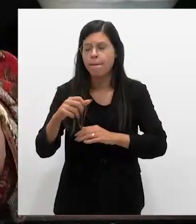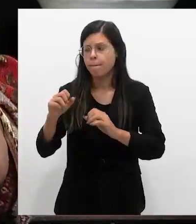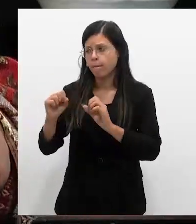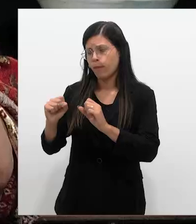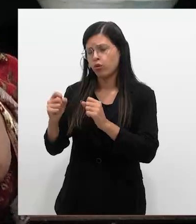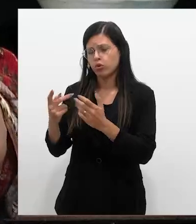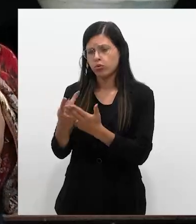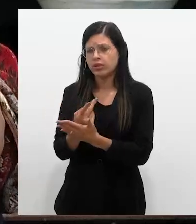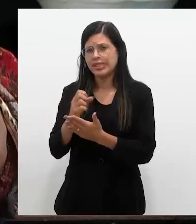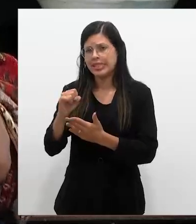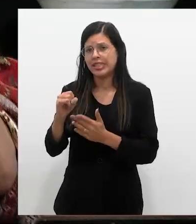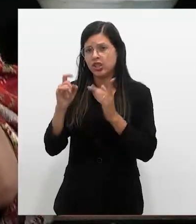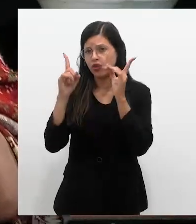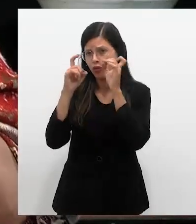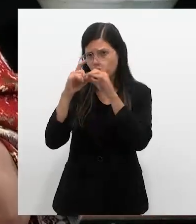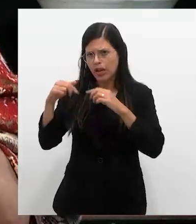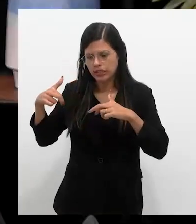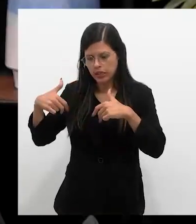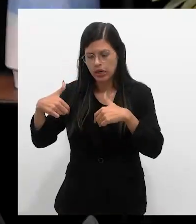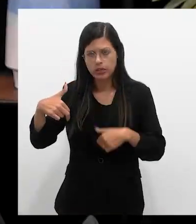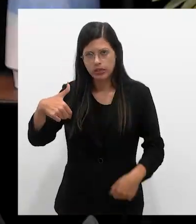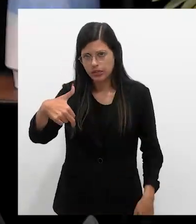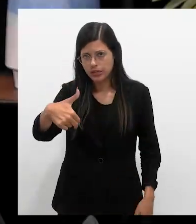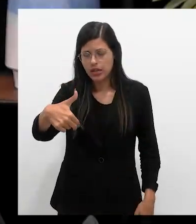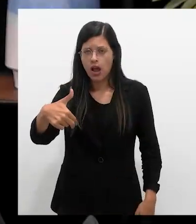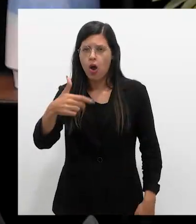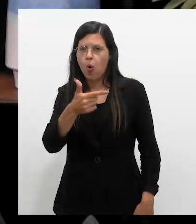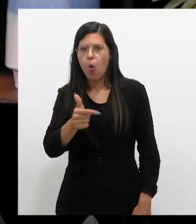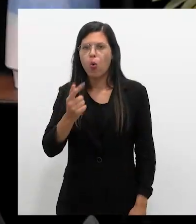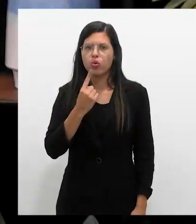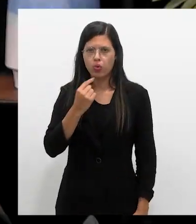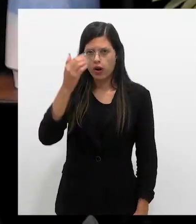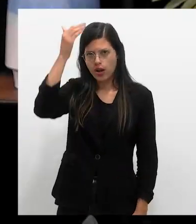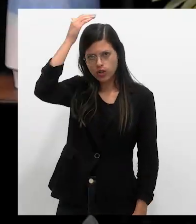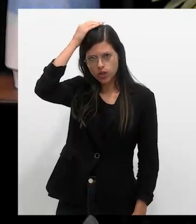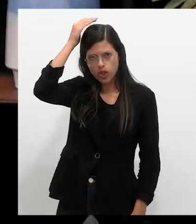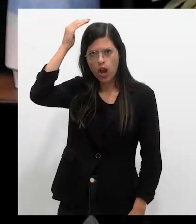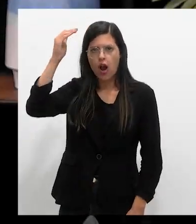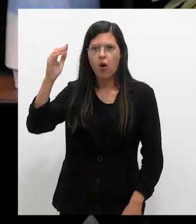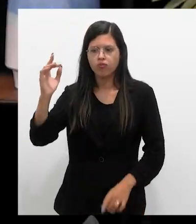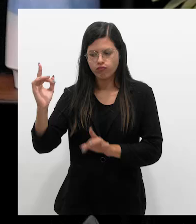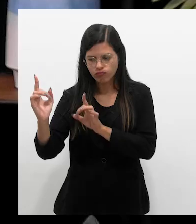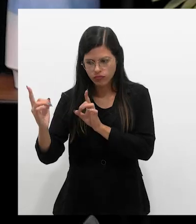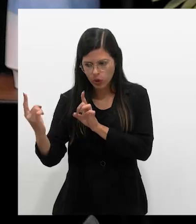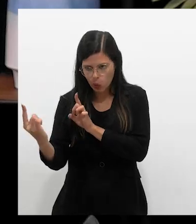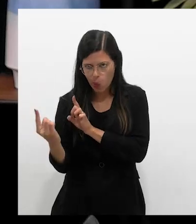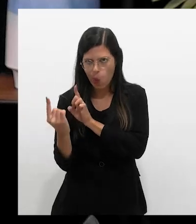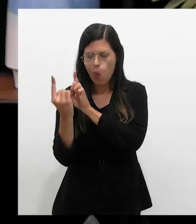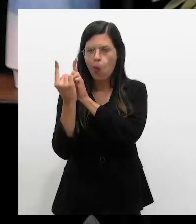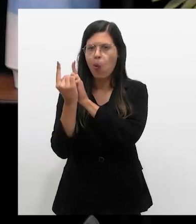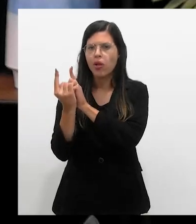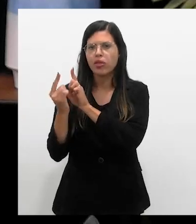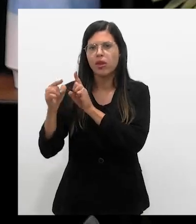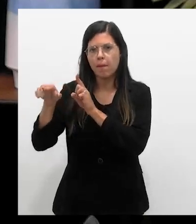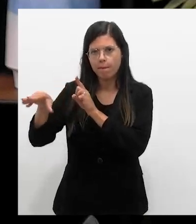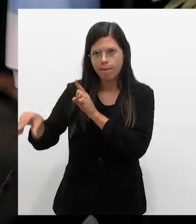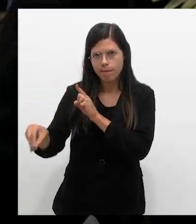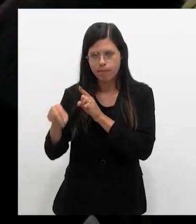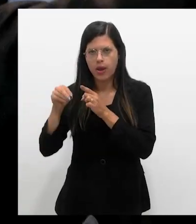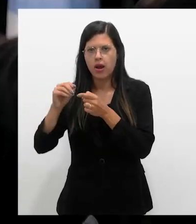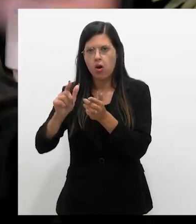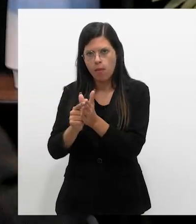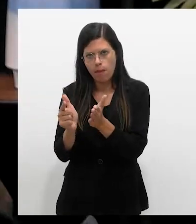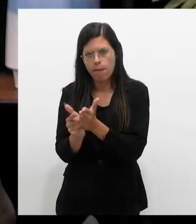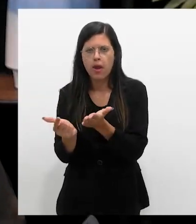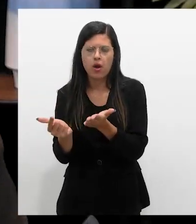e ir até o altar, fazer a oração. Pode acontecer, se ele tiver com dificuldade de locomoção, um outro cardeal vai até ele, colhe a cédula